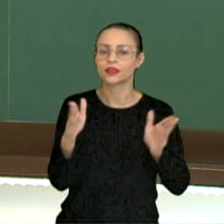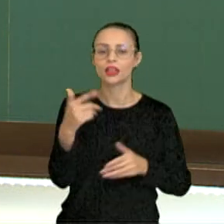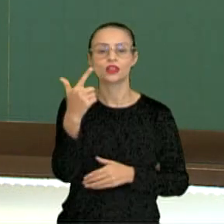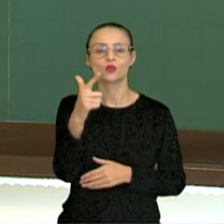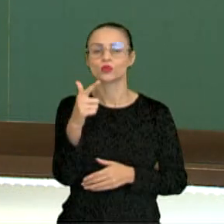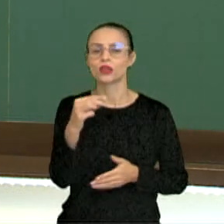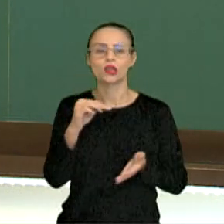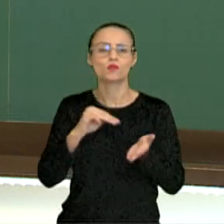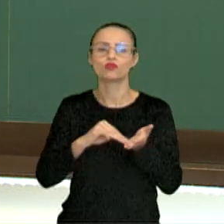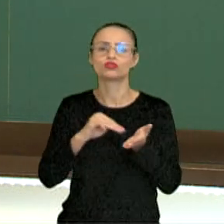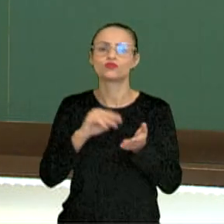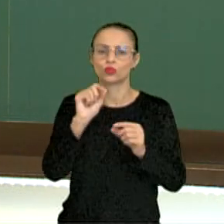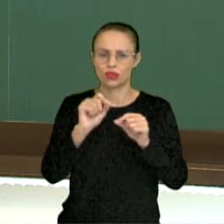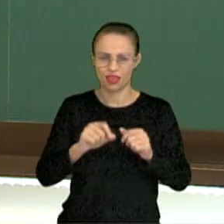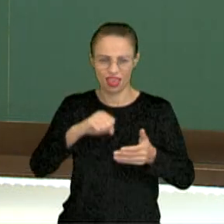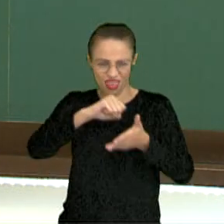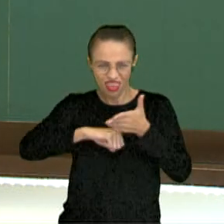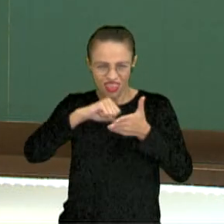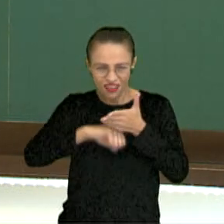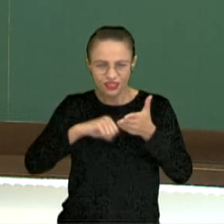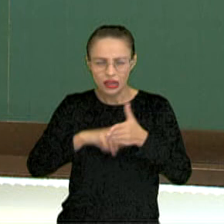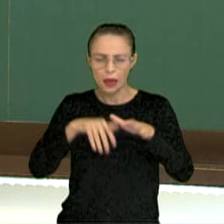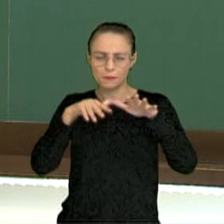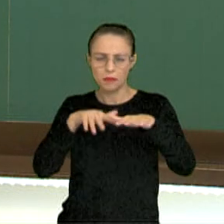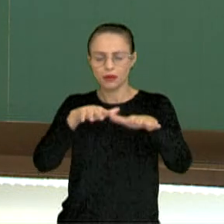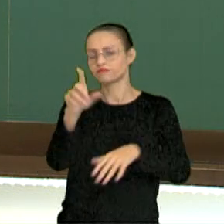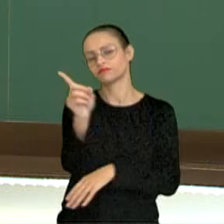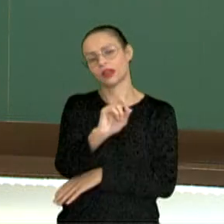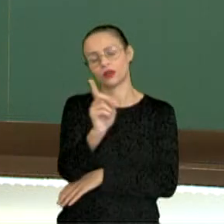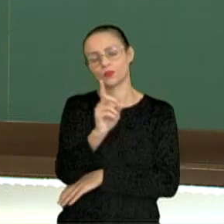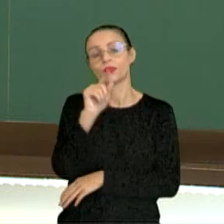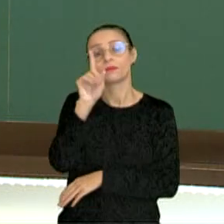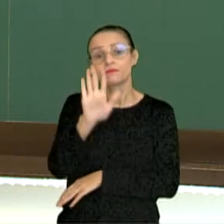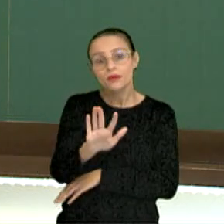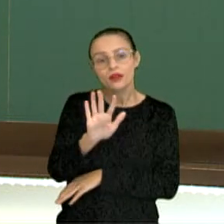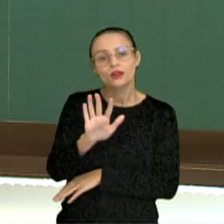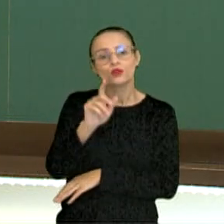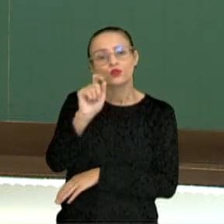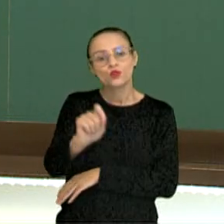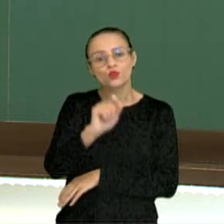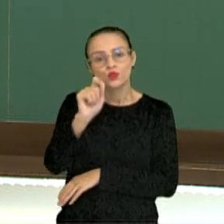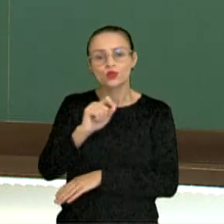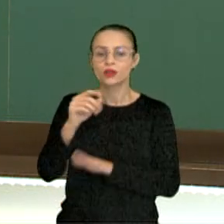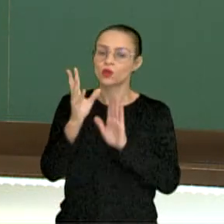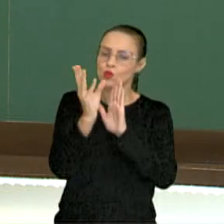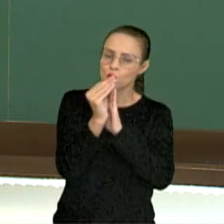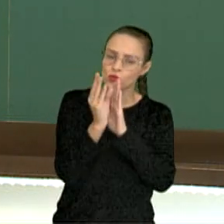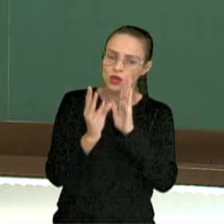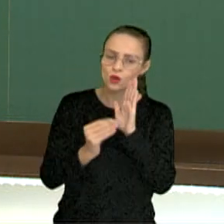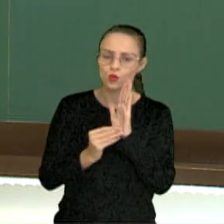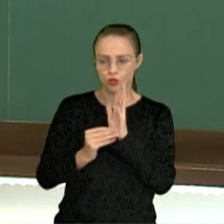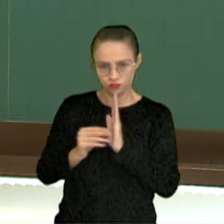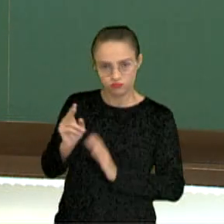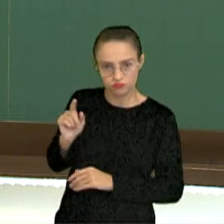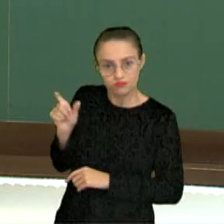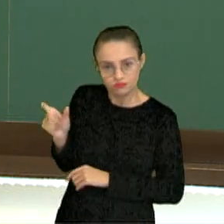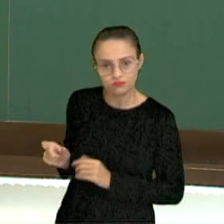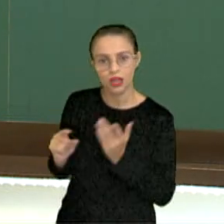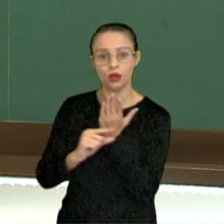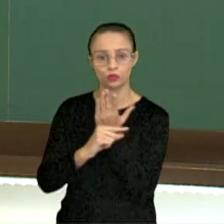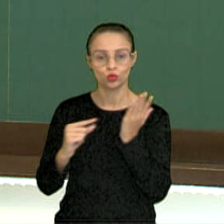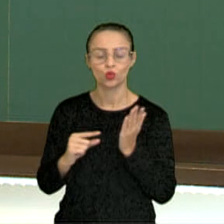de reivindicar, que é uma das suas principais funções, mas no conteúdo que a autora utiliza, ela